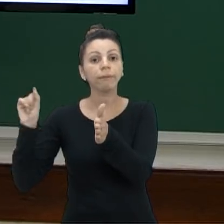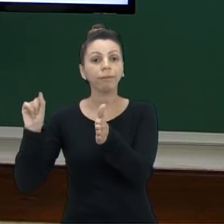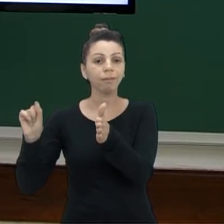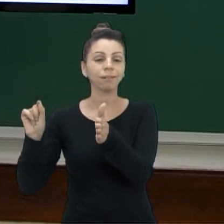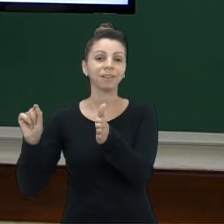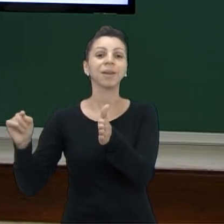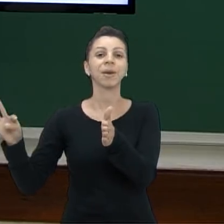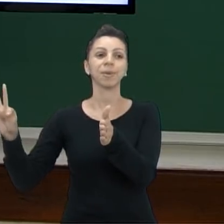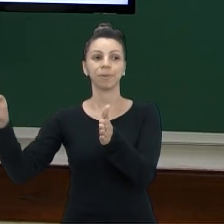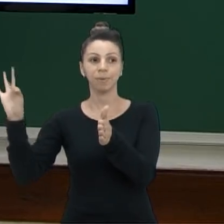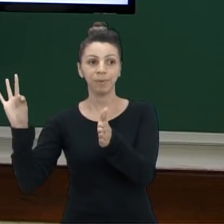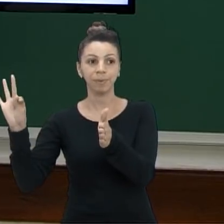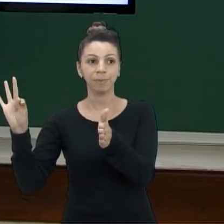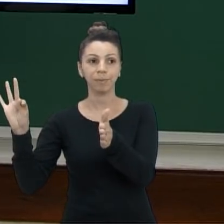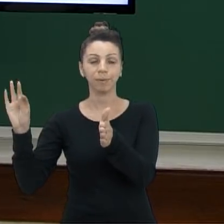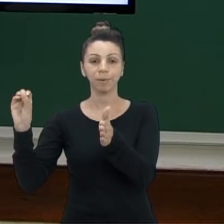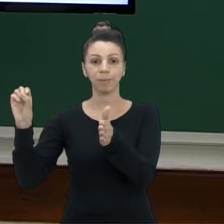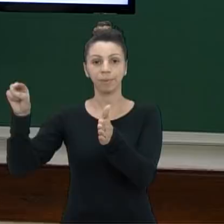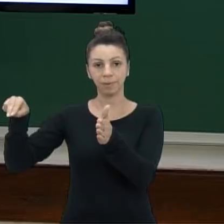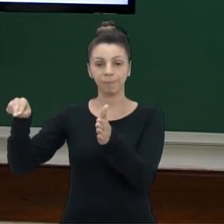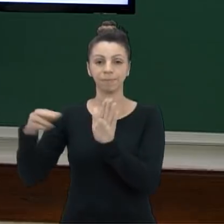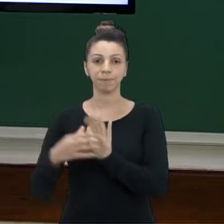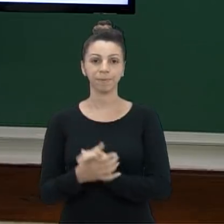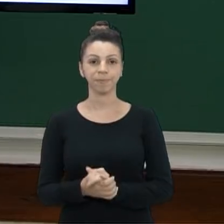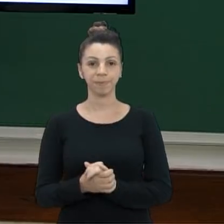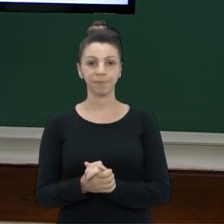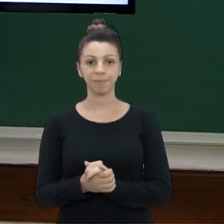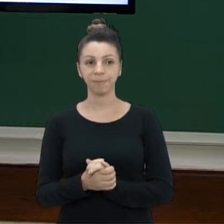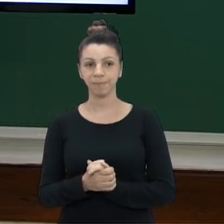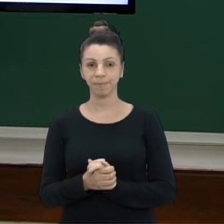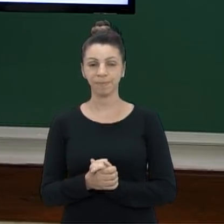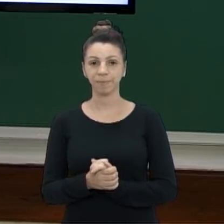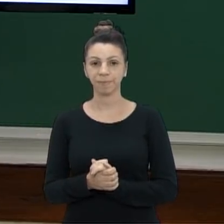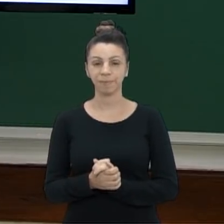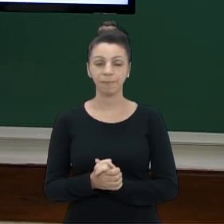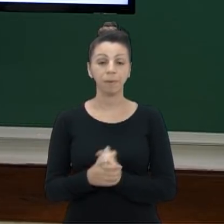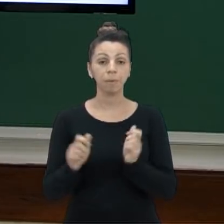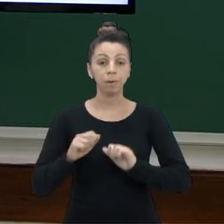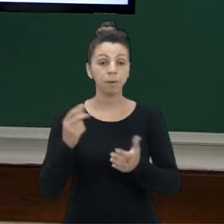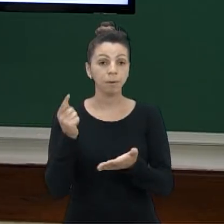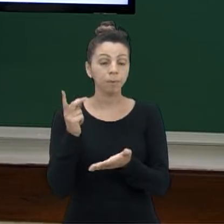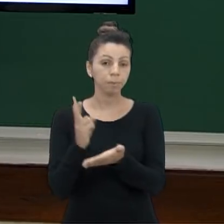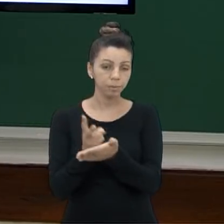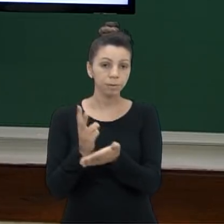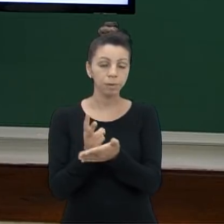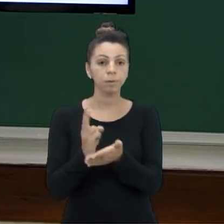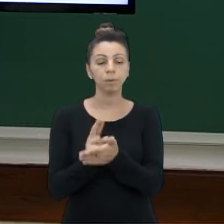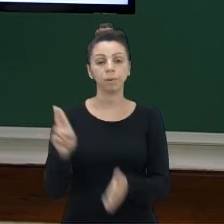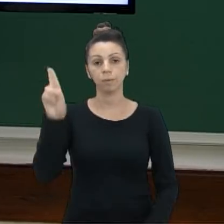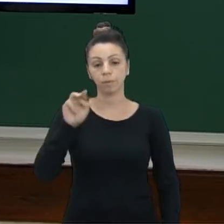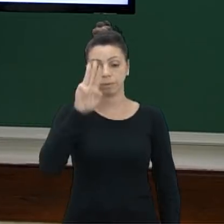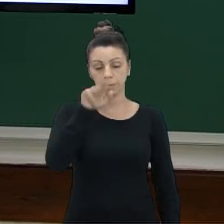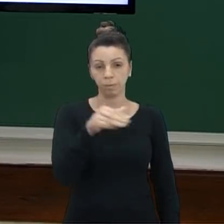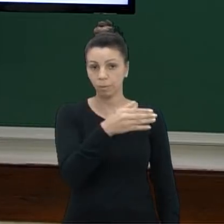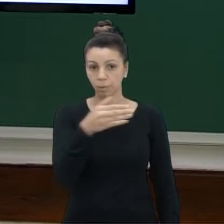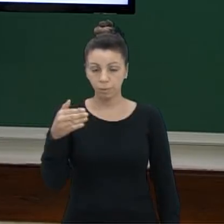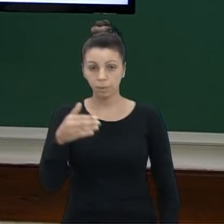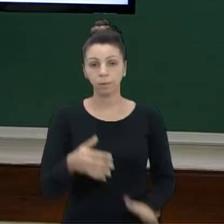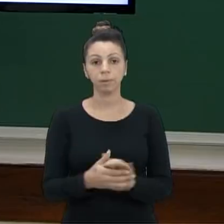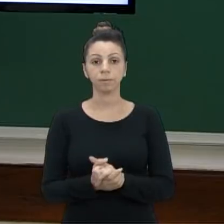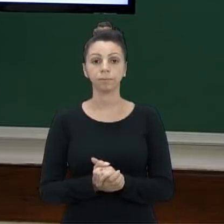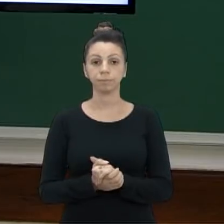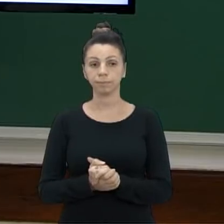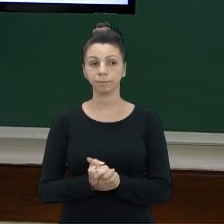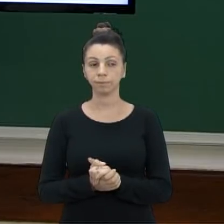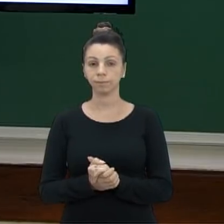2 unidades a gente quase não vai usar. A gente pegou aqui para colocar para vocês continuarem usando a tabela. O valor mais importante dessa aula